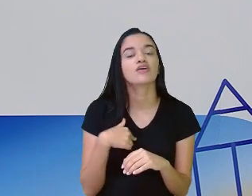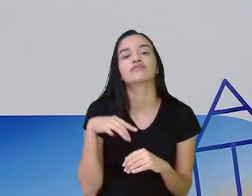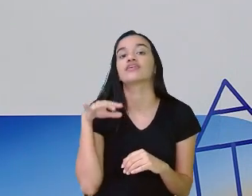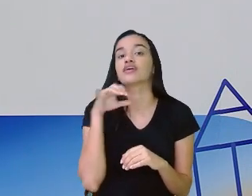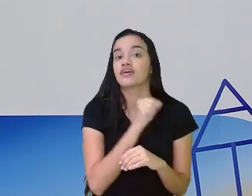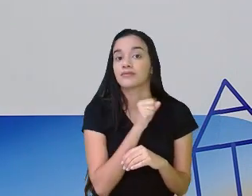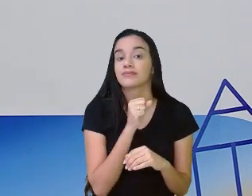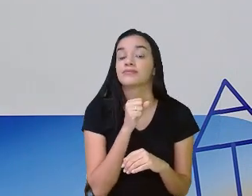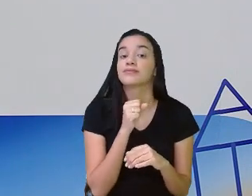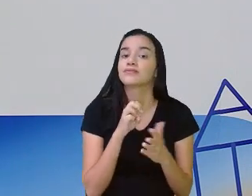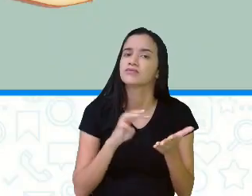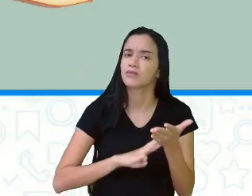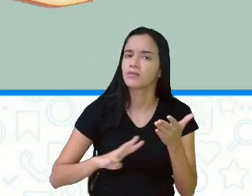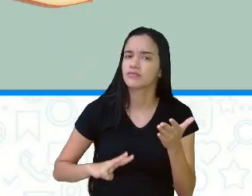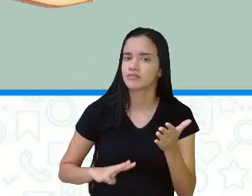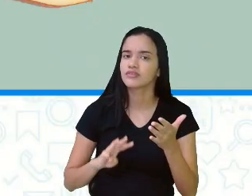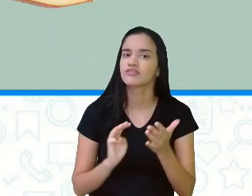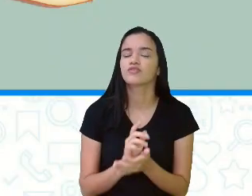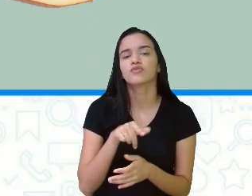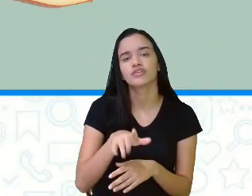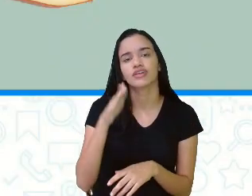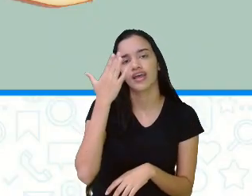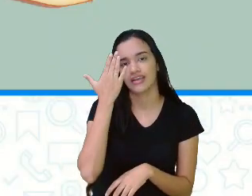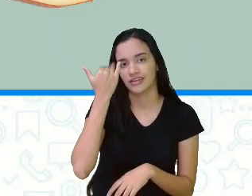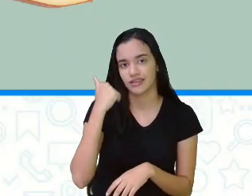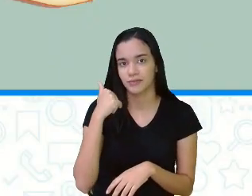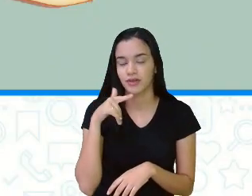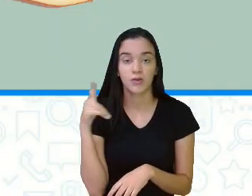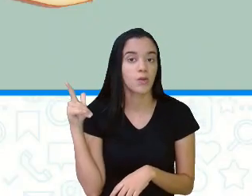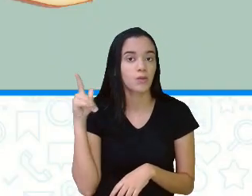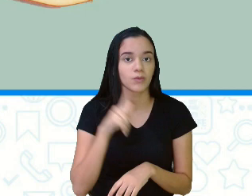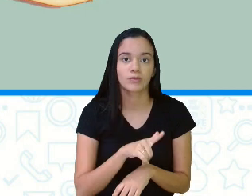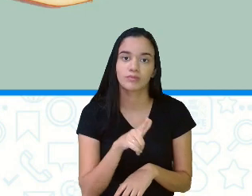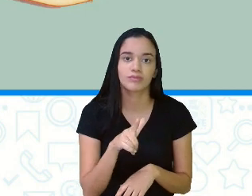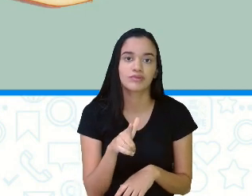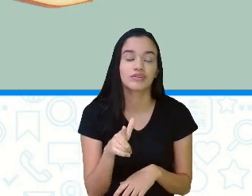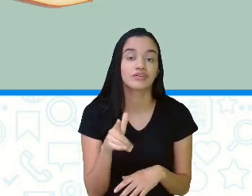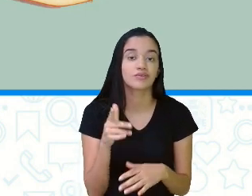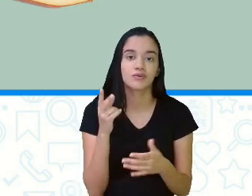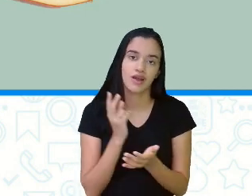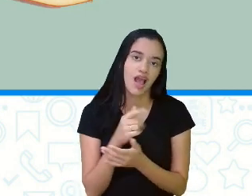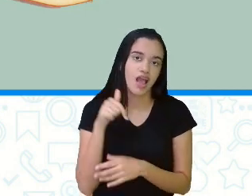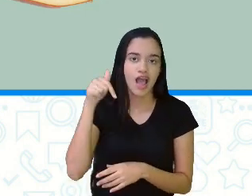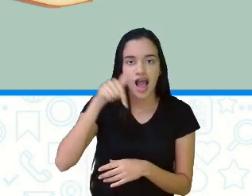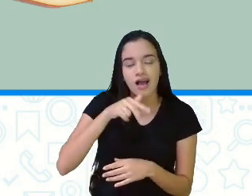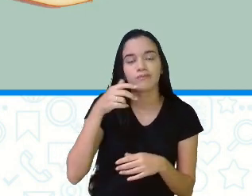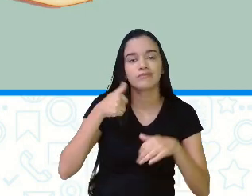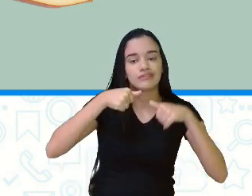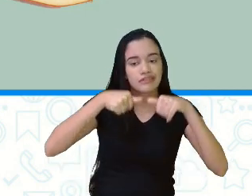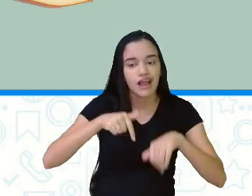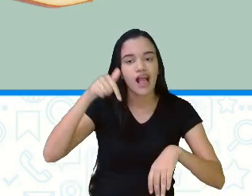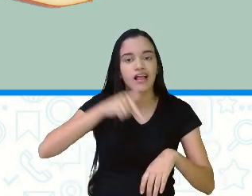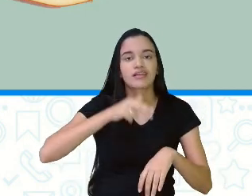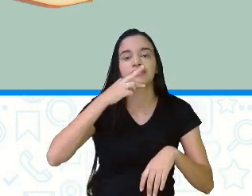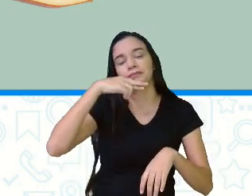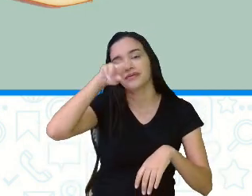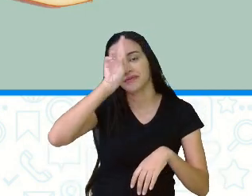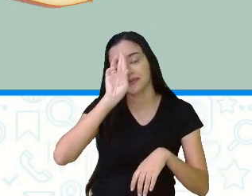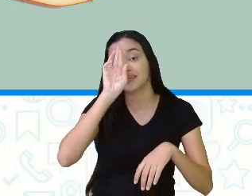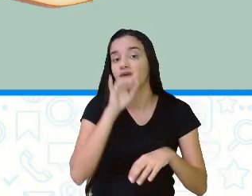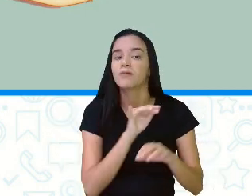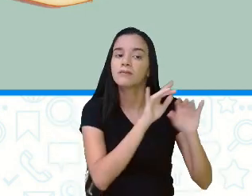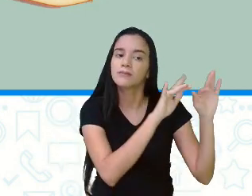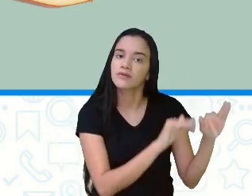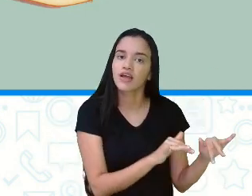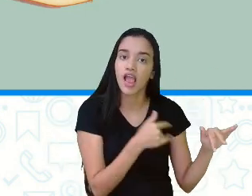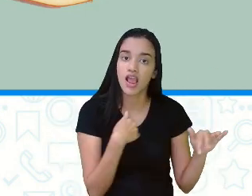né, por motivos óbvios. Vocês sabem que eu não consigo ficar aqui até meio-dia, mas assim que chegar a tua mensagem, eu